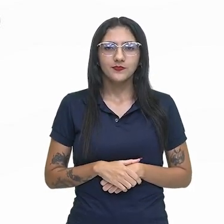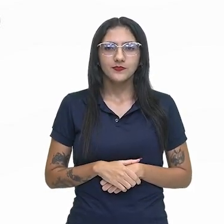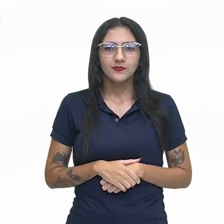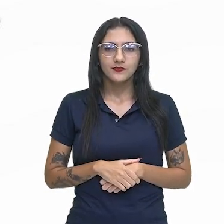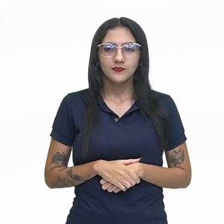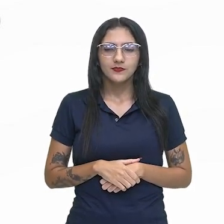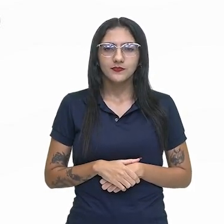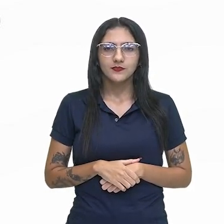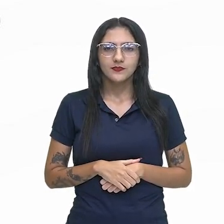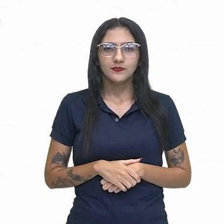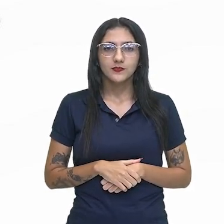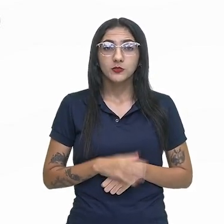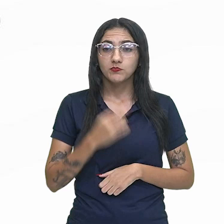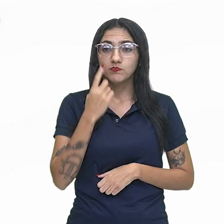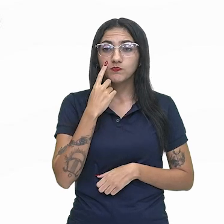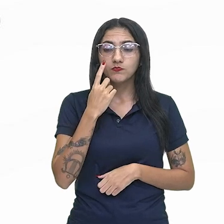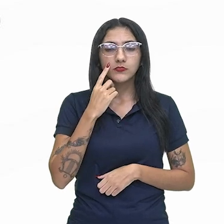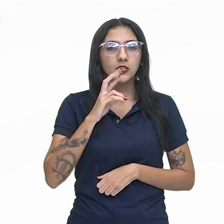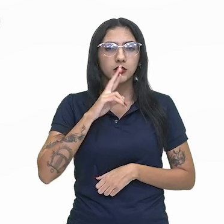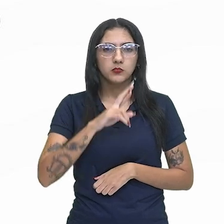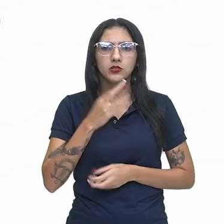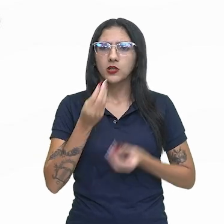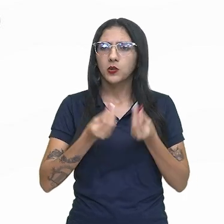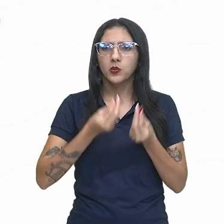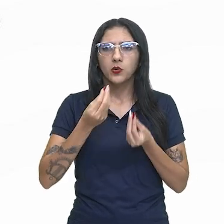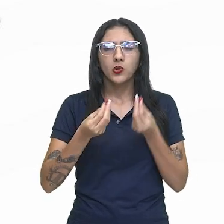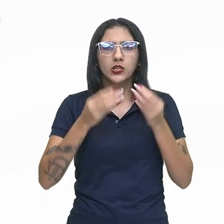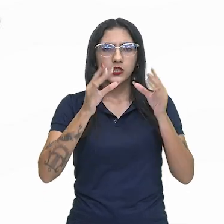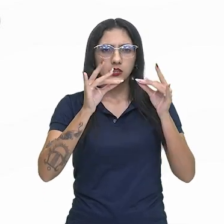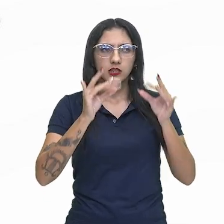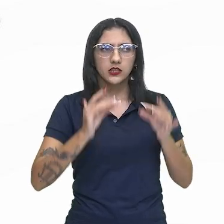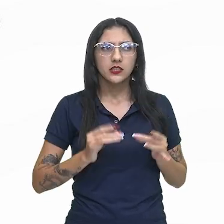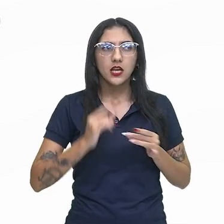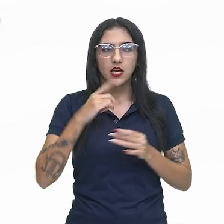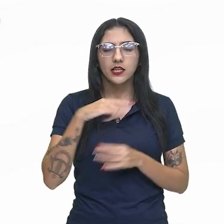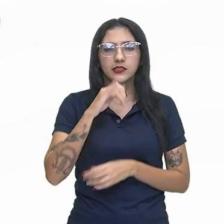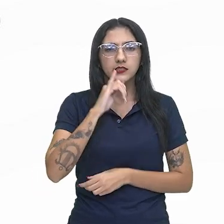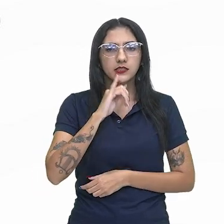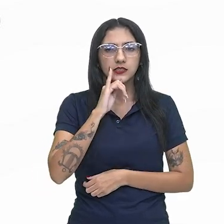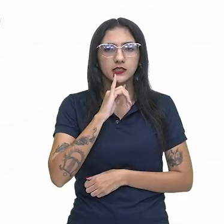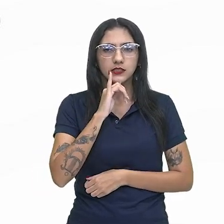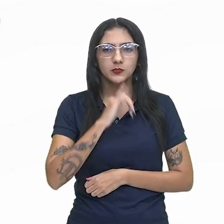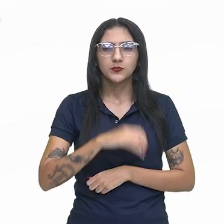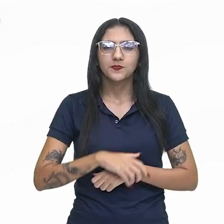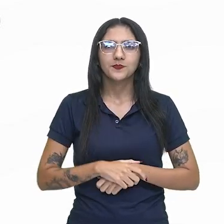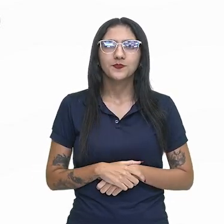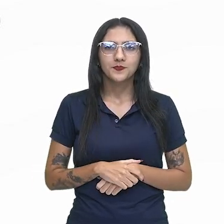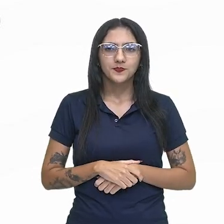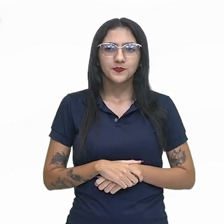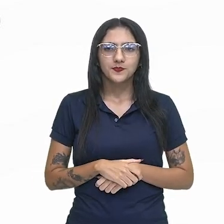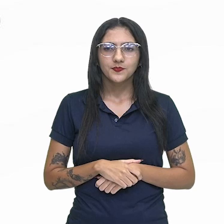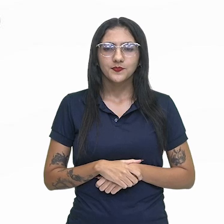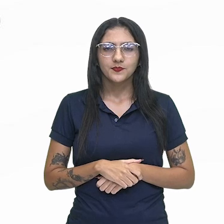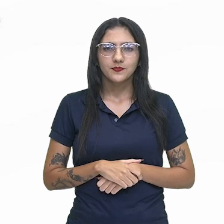Vamos então responder essa questão, vamos ver com detalhes esse exemplo aí, tá bom?